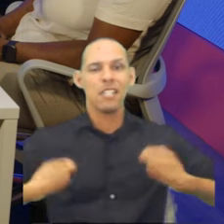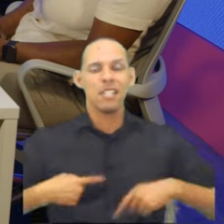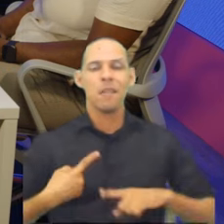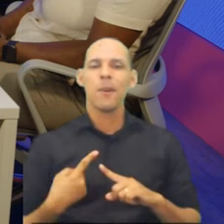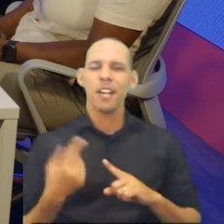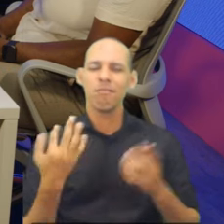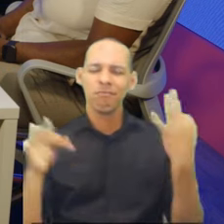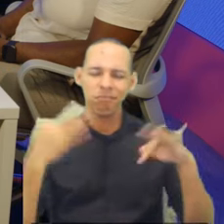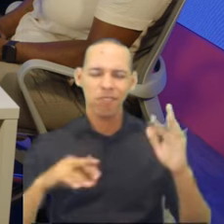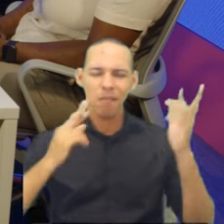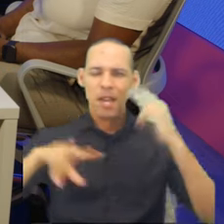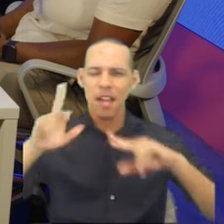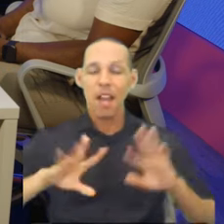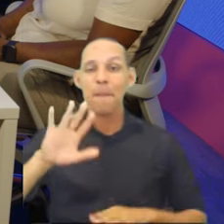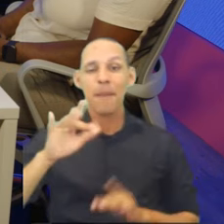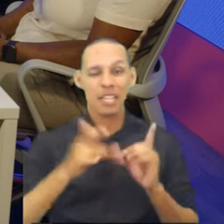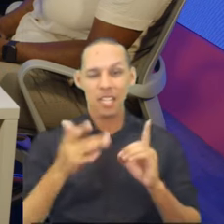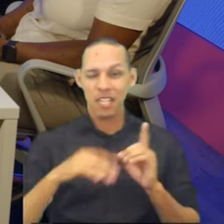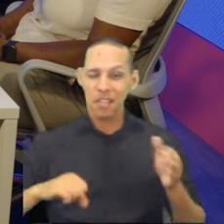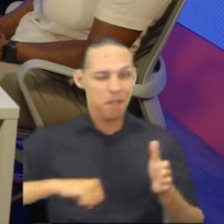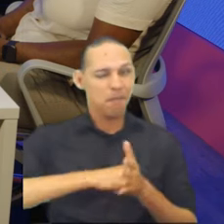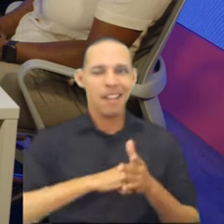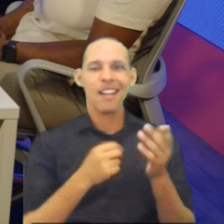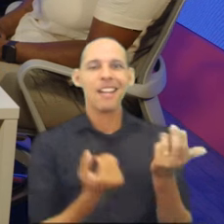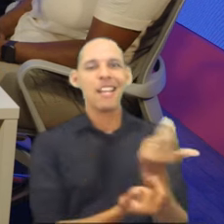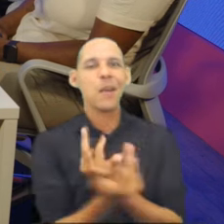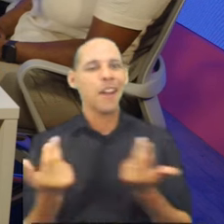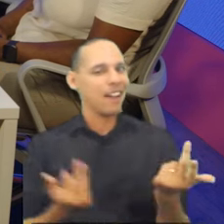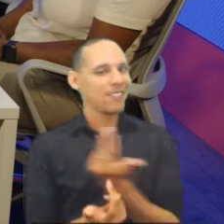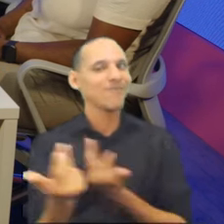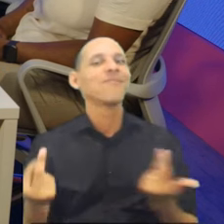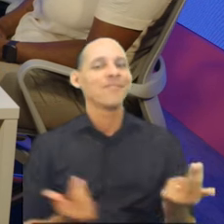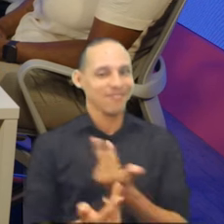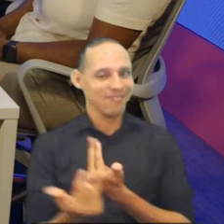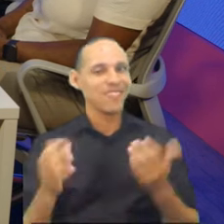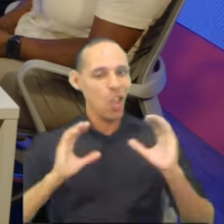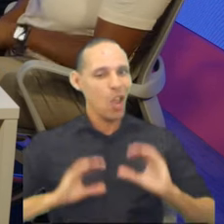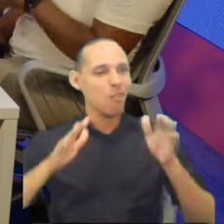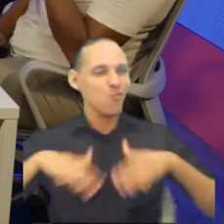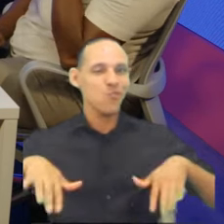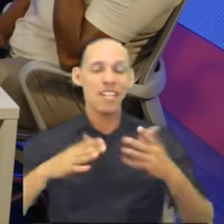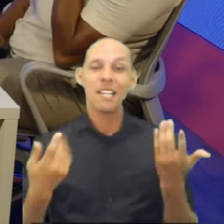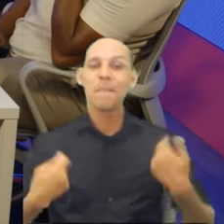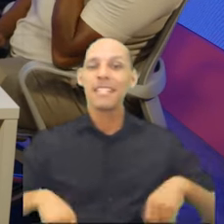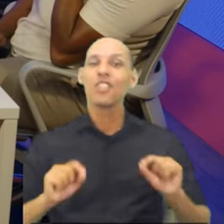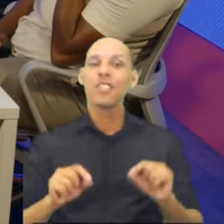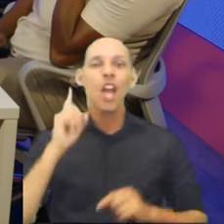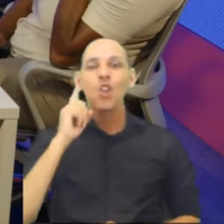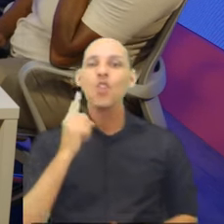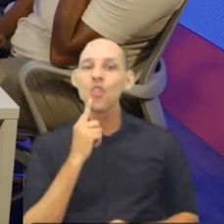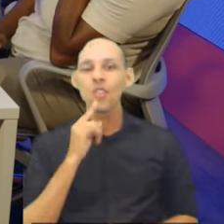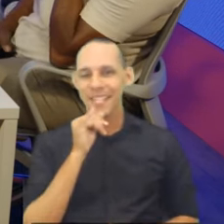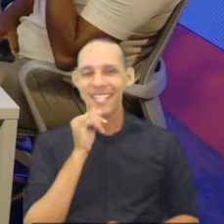Porque apesar das dores serem muito diferentes o impacto do capacitismo no comportamento das pessoas não é então eu tenho que trabalhar numa